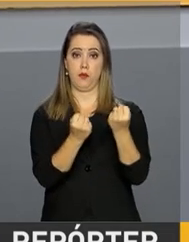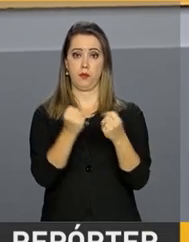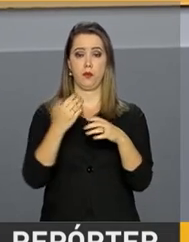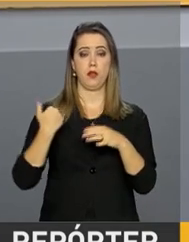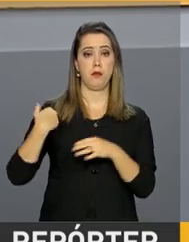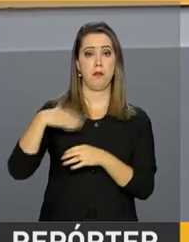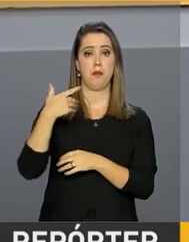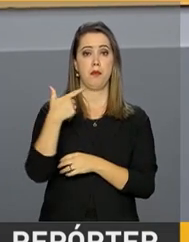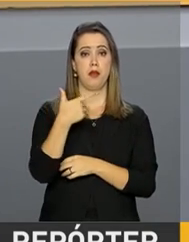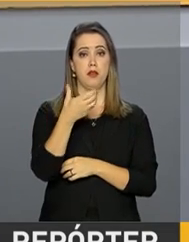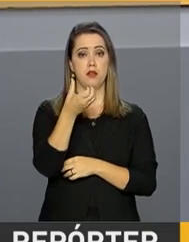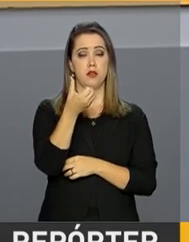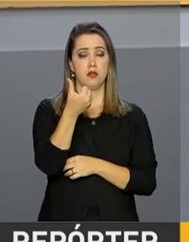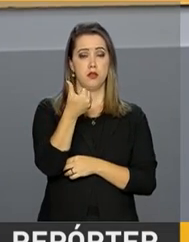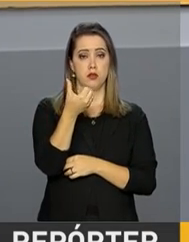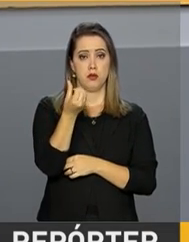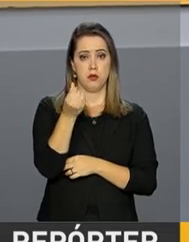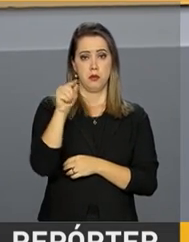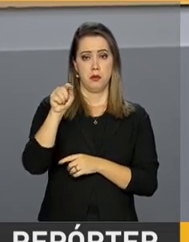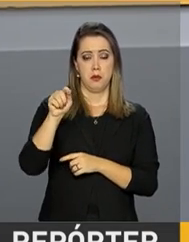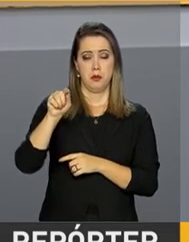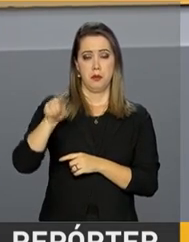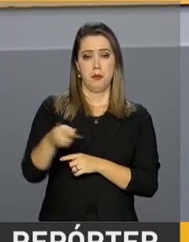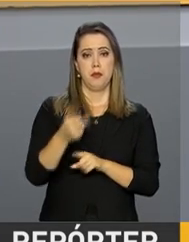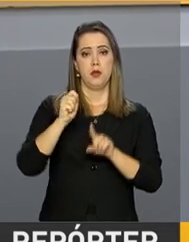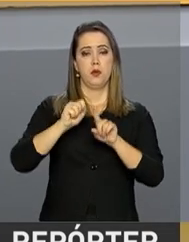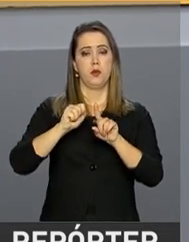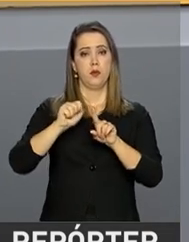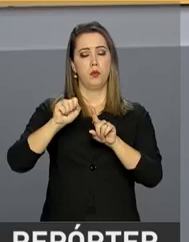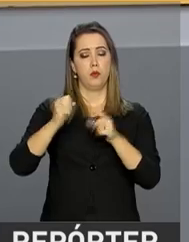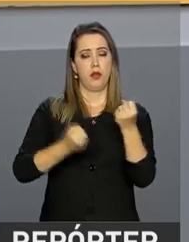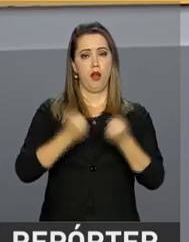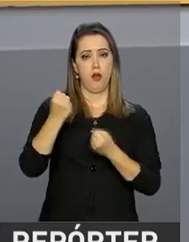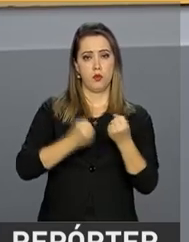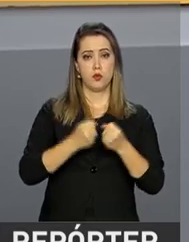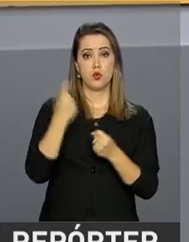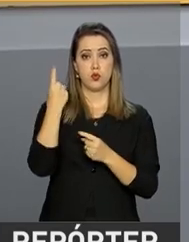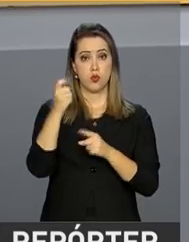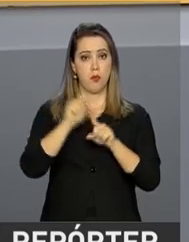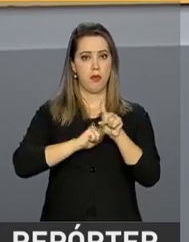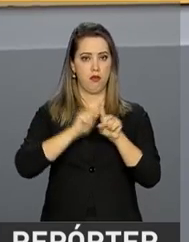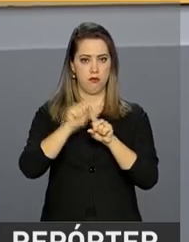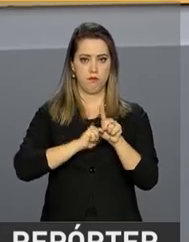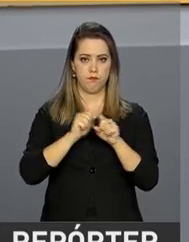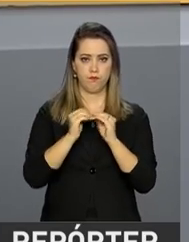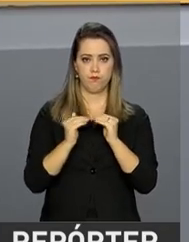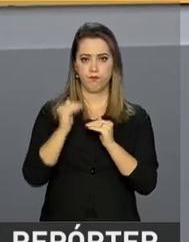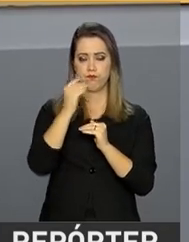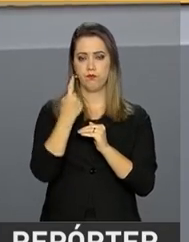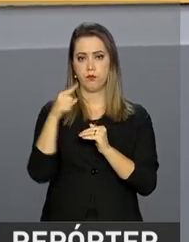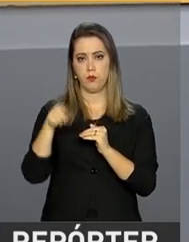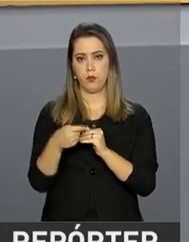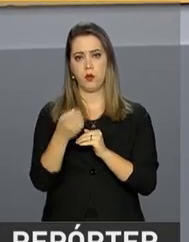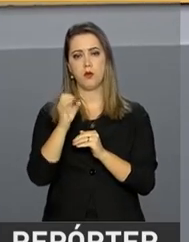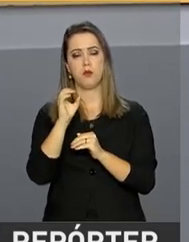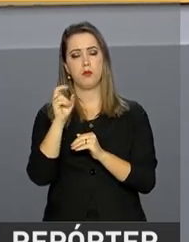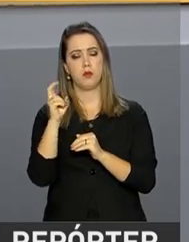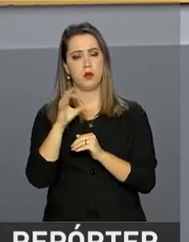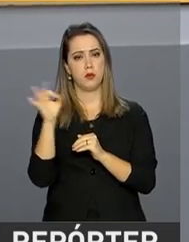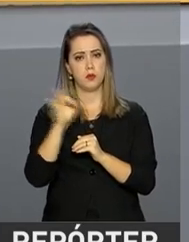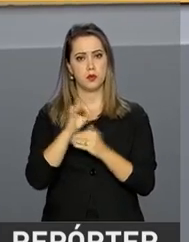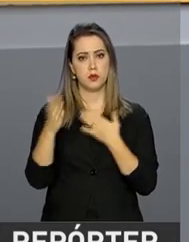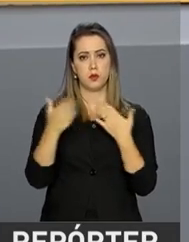216 mil veículos no mês o volume representa também uma alta de 16 por cento em relação a dezembro de